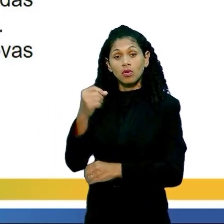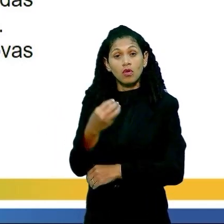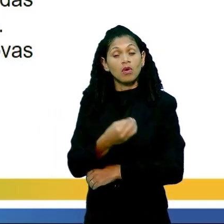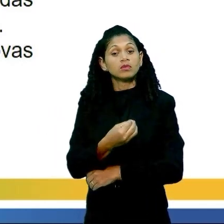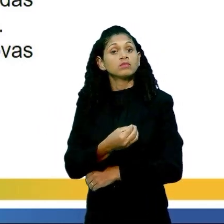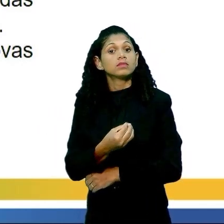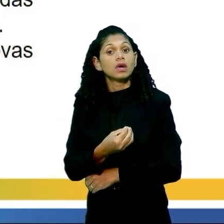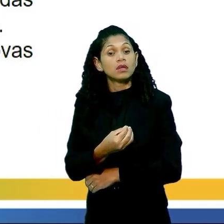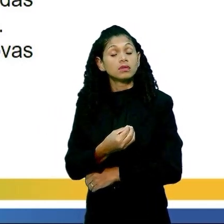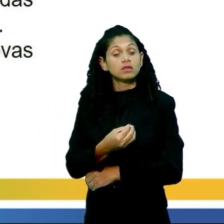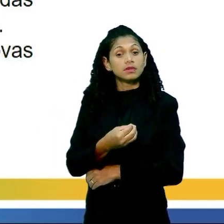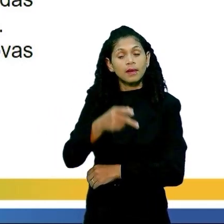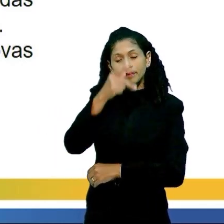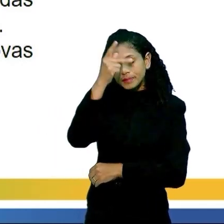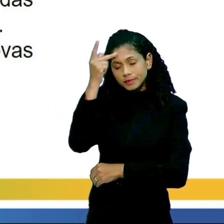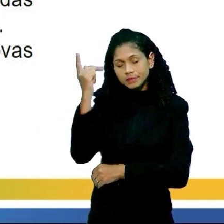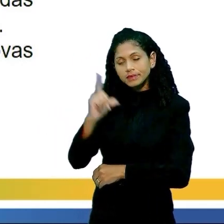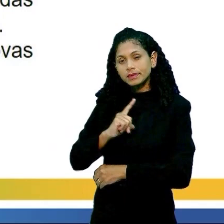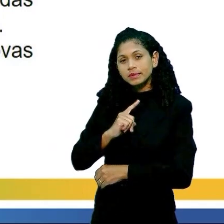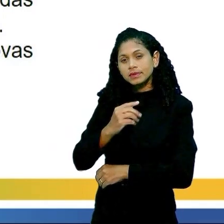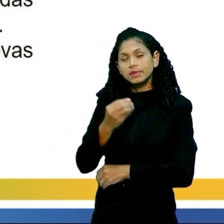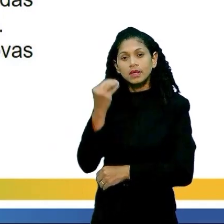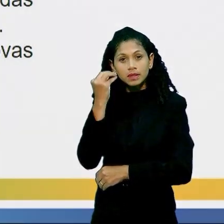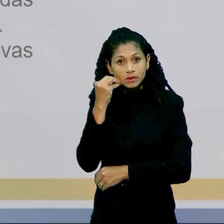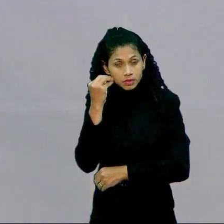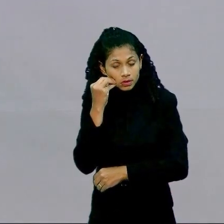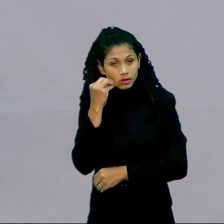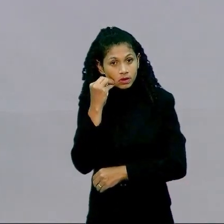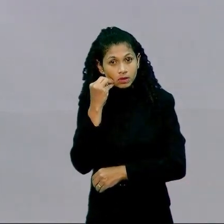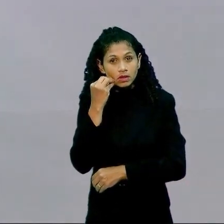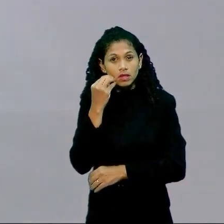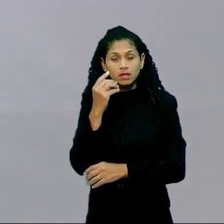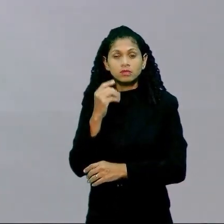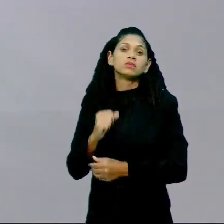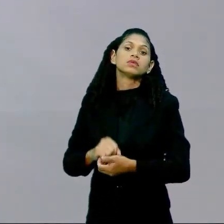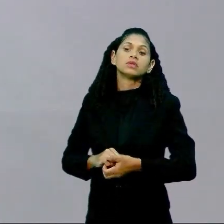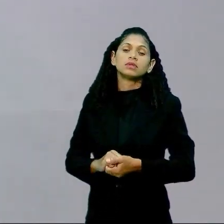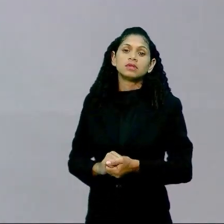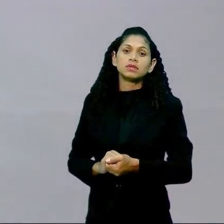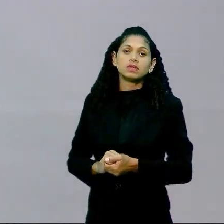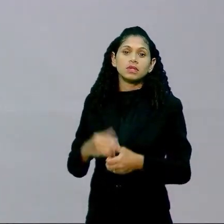tenham acesso a experiências de lazer mais diversificadas. Vamos pensar.